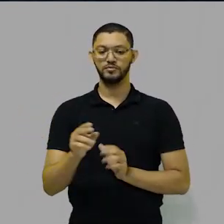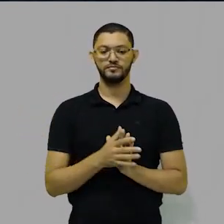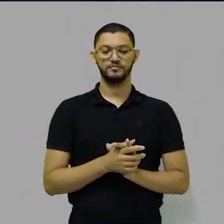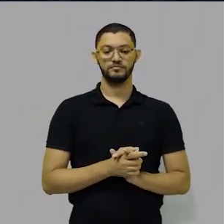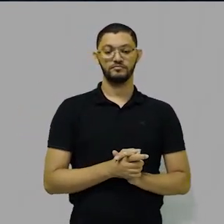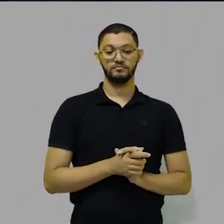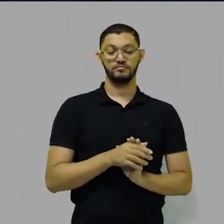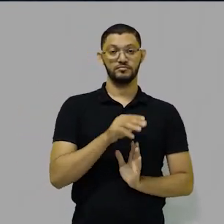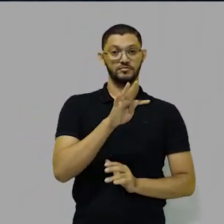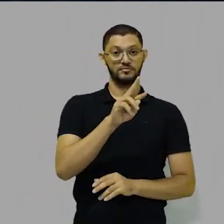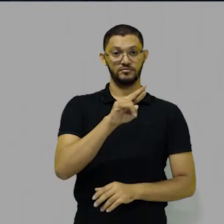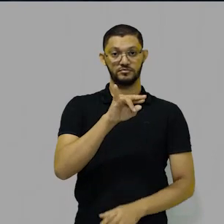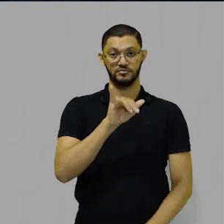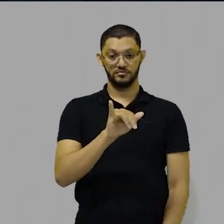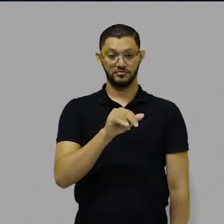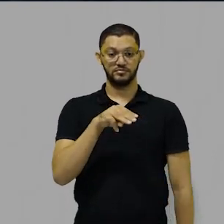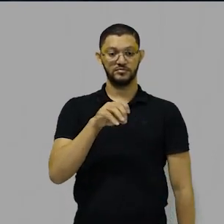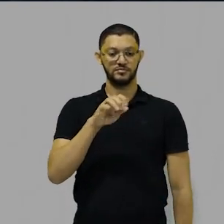Vai ficar